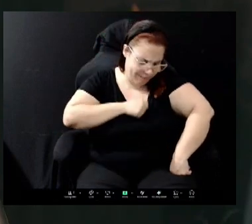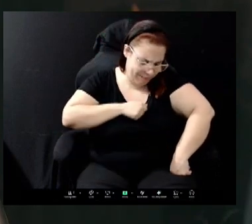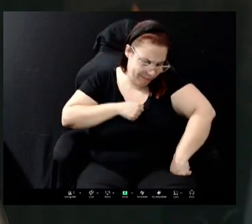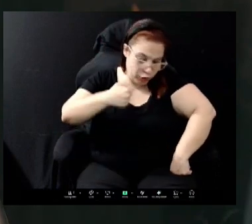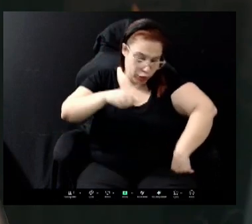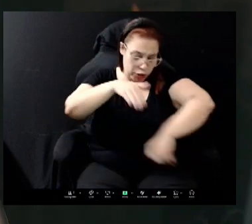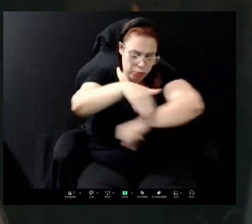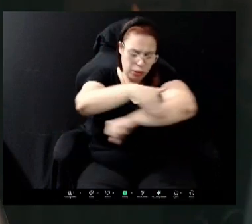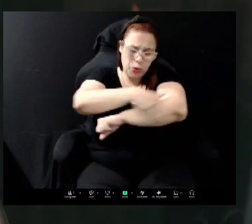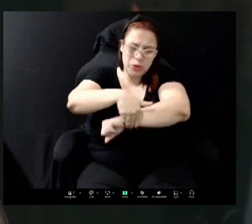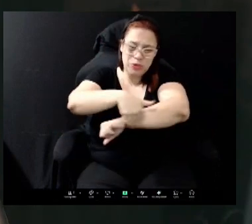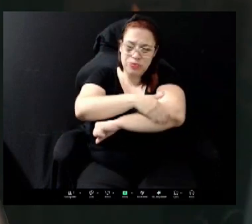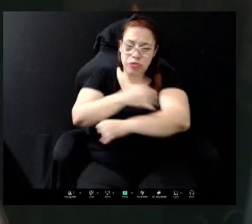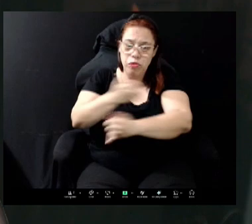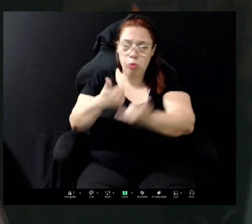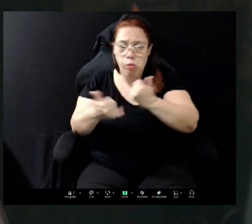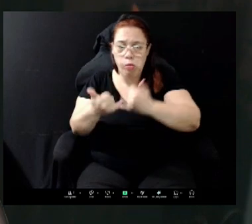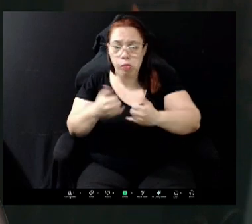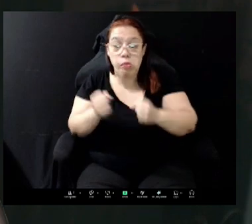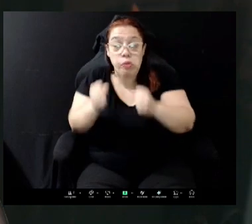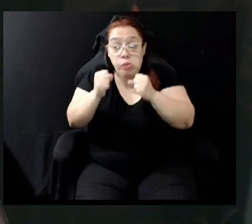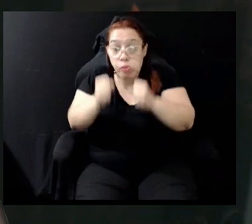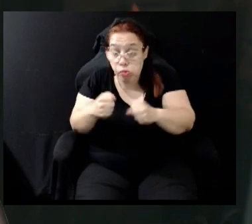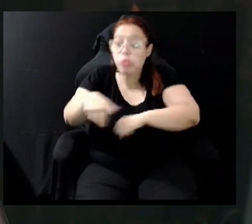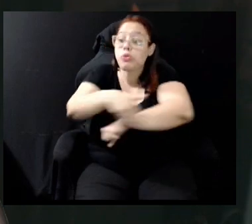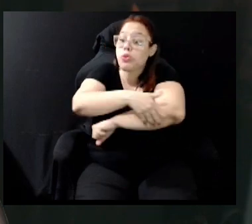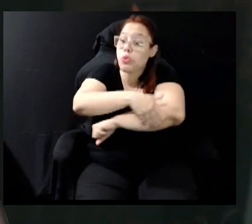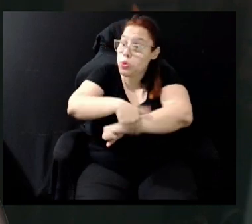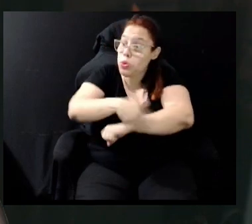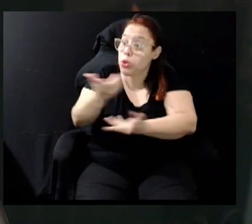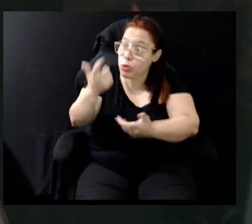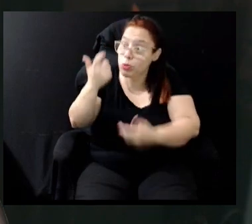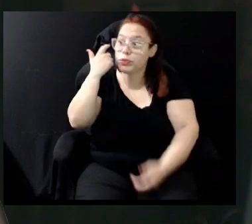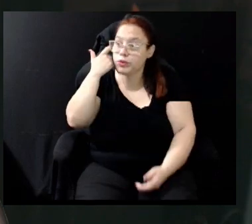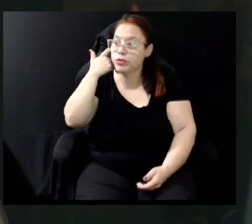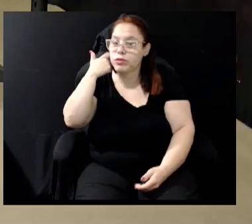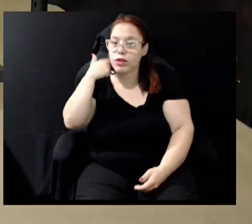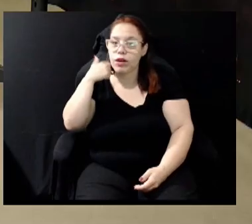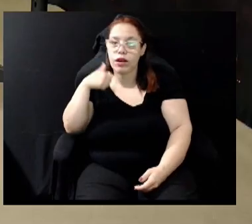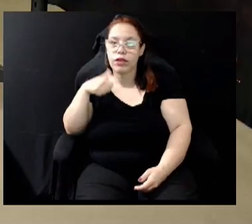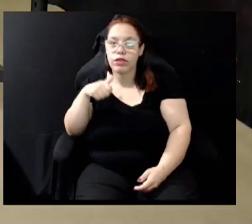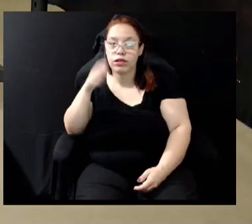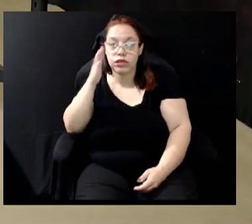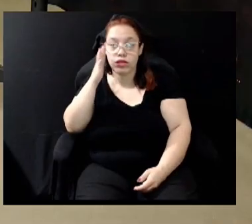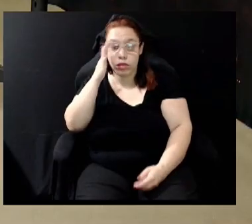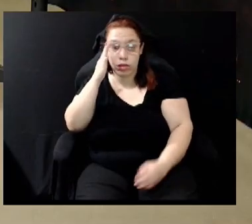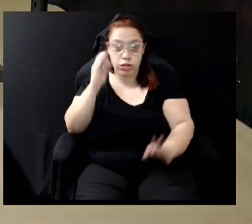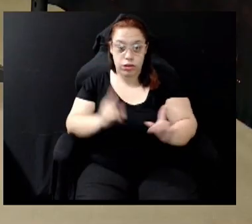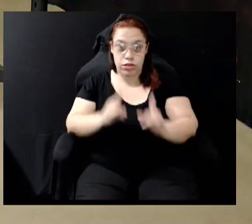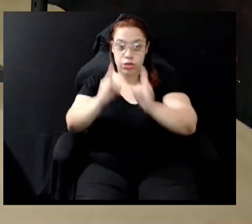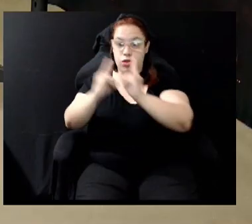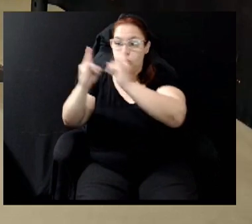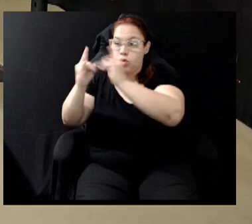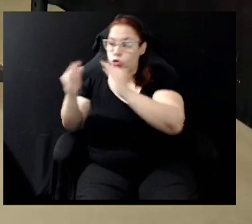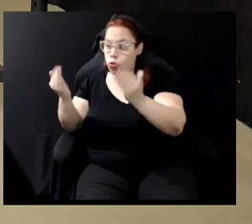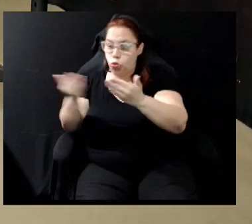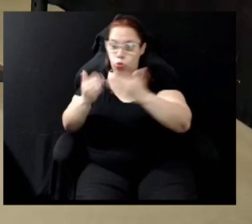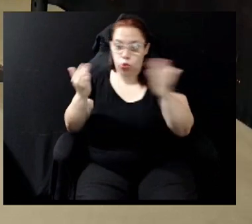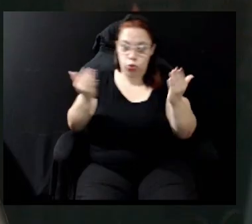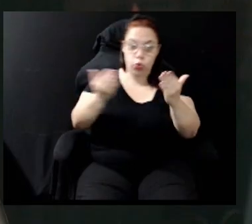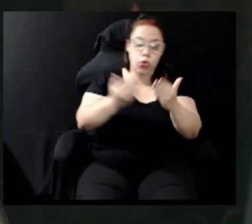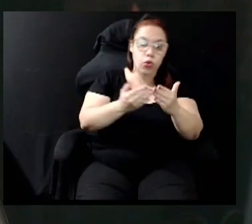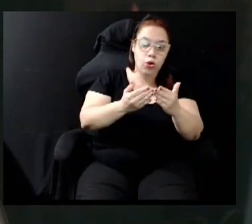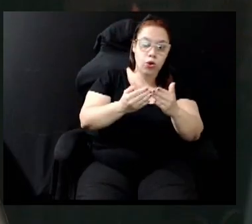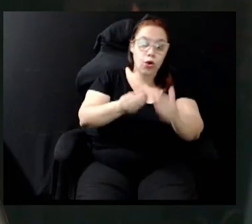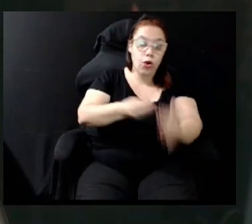pra rua brincar, mas você pode ir pra rua brincar, né? Então, você vê a quantidade de condomínios fechados hoje com uma única rua para reviver isso. Para reviver